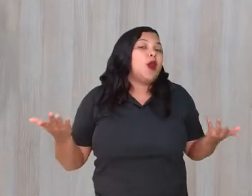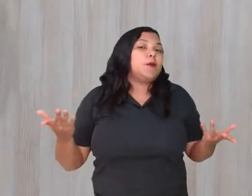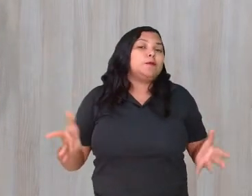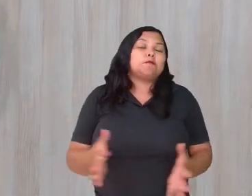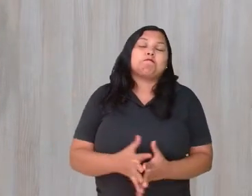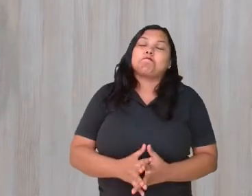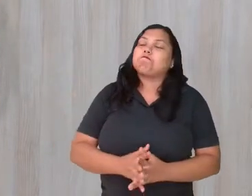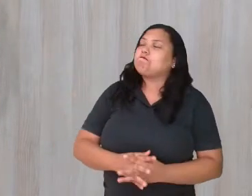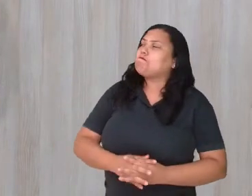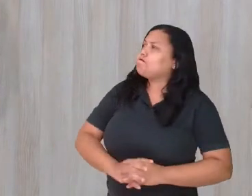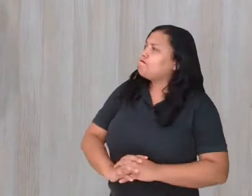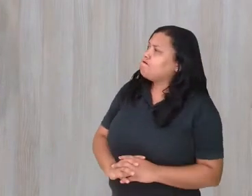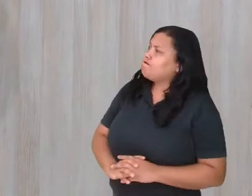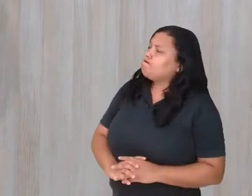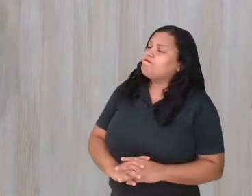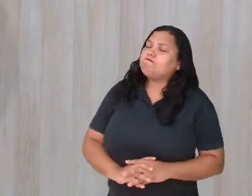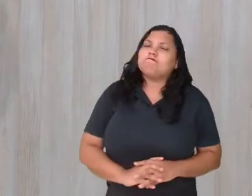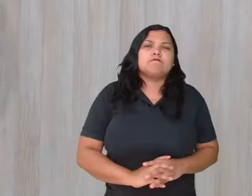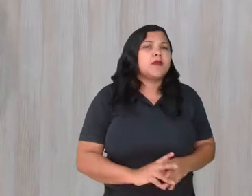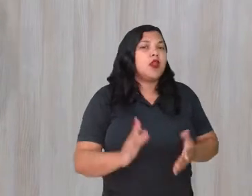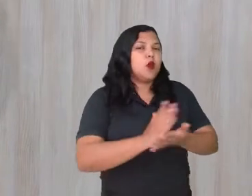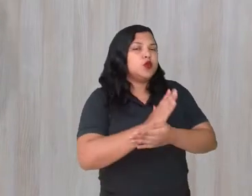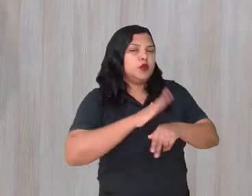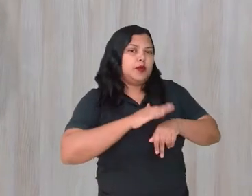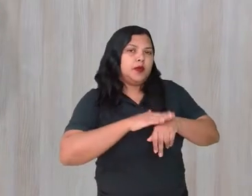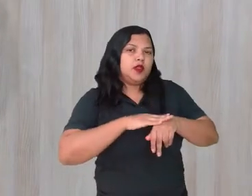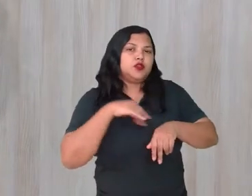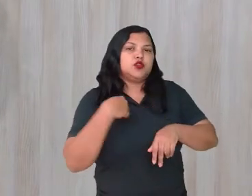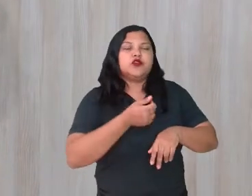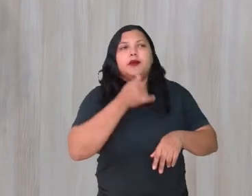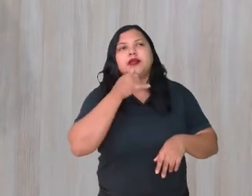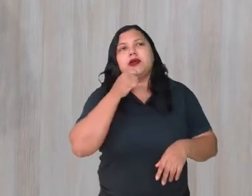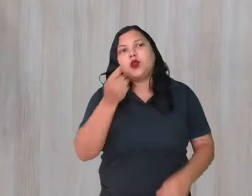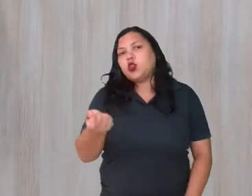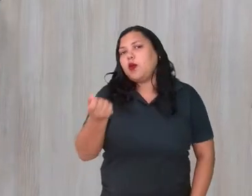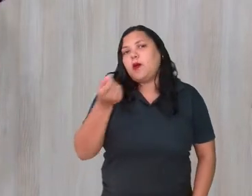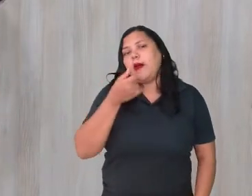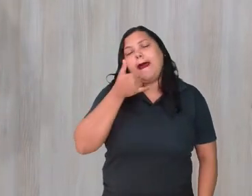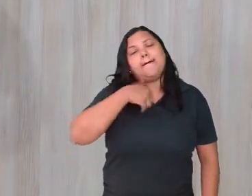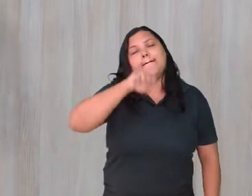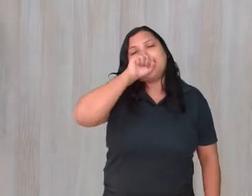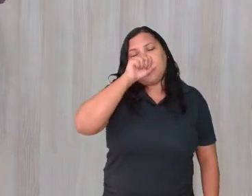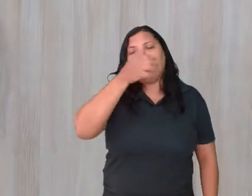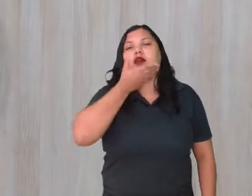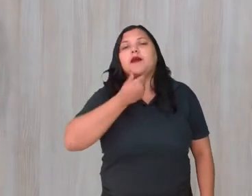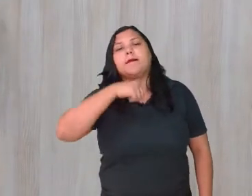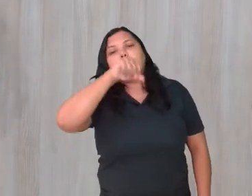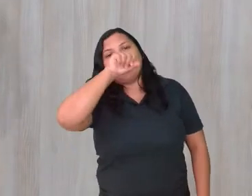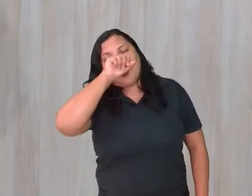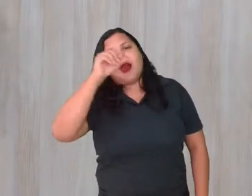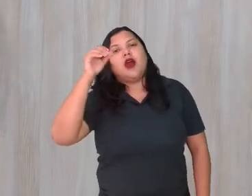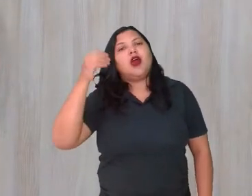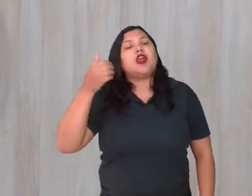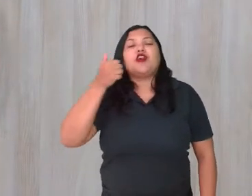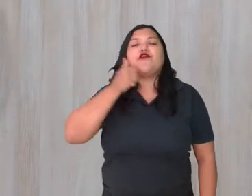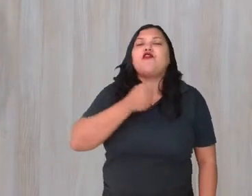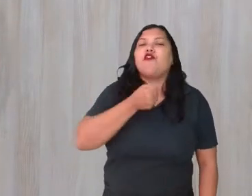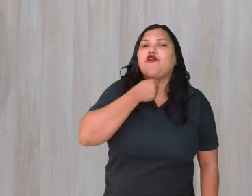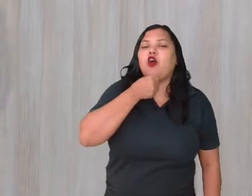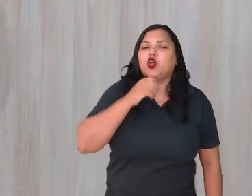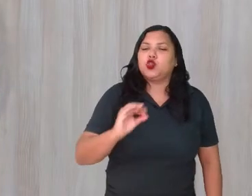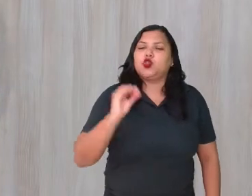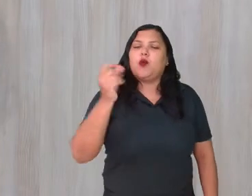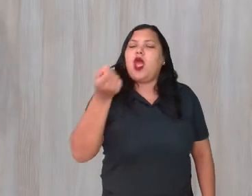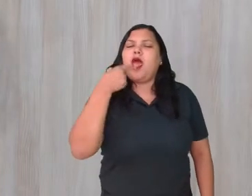para passar essa dor de cabeça, muitas vezes a gente vai medicado pelo pai, pela mãe, pela avó, pela tia, por quem for, toma